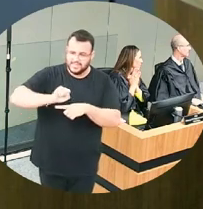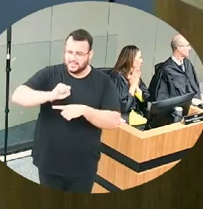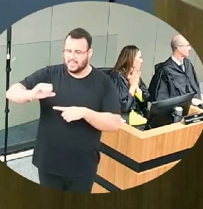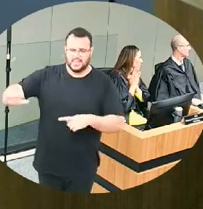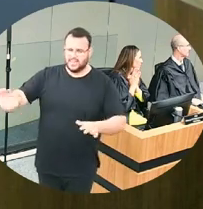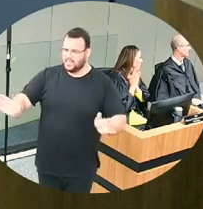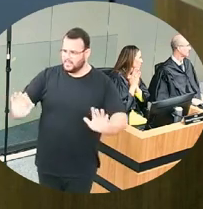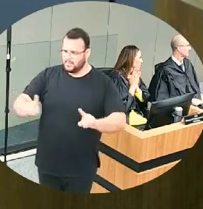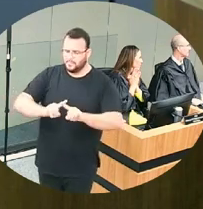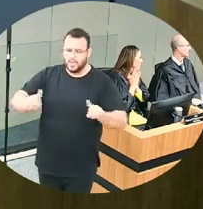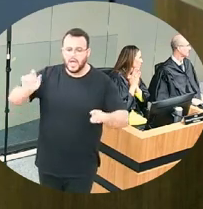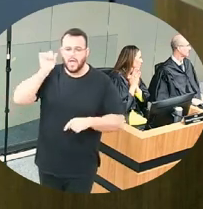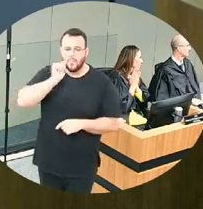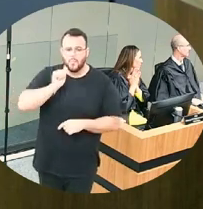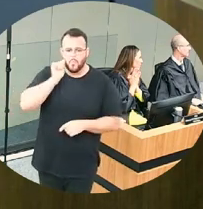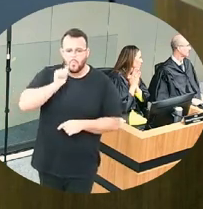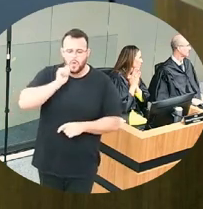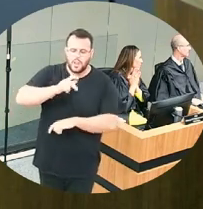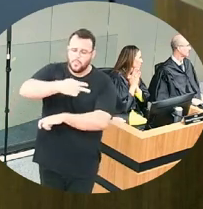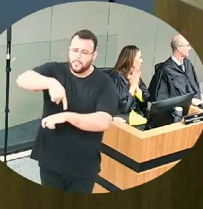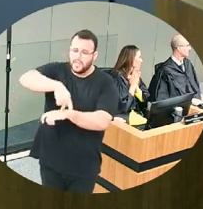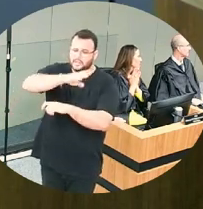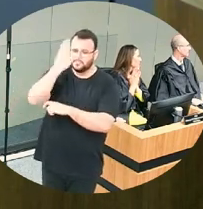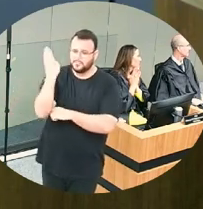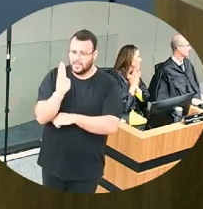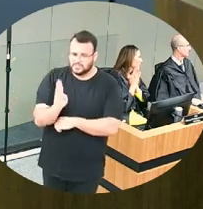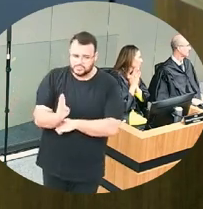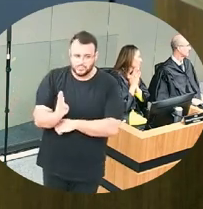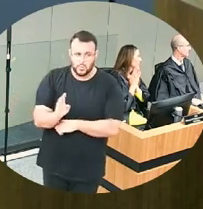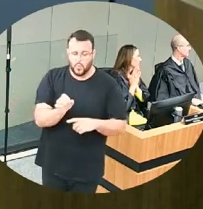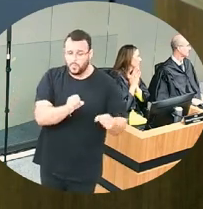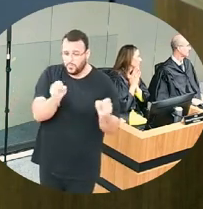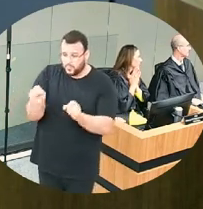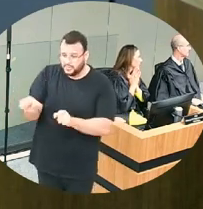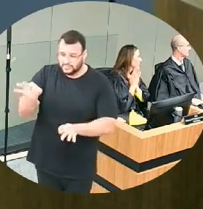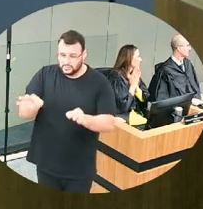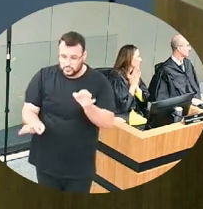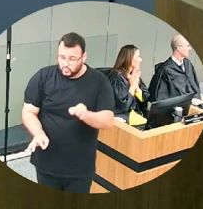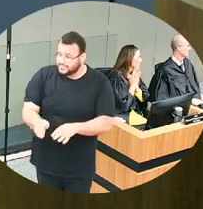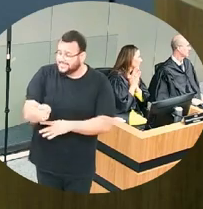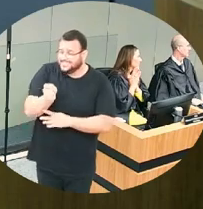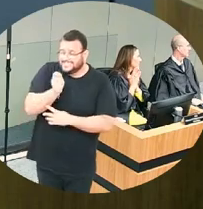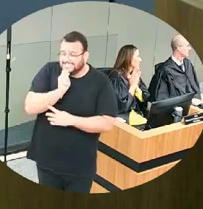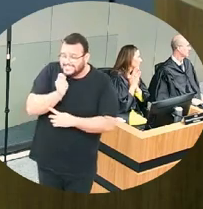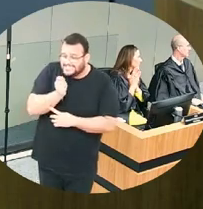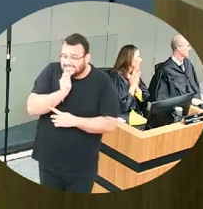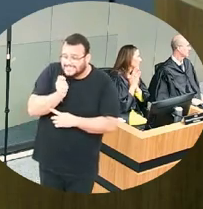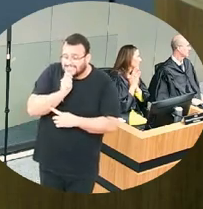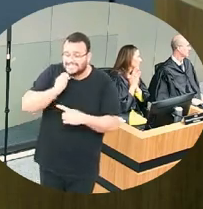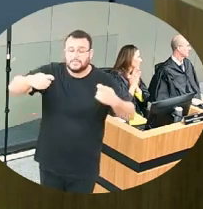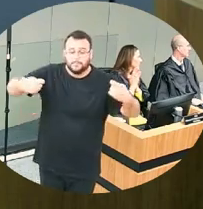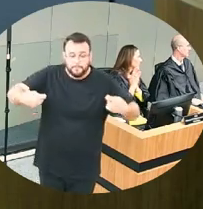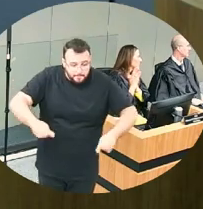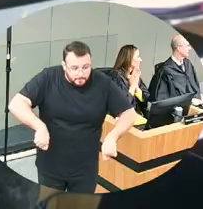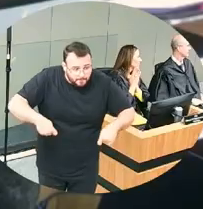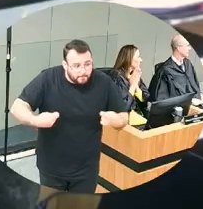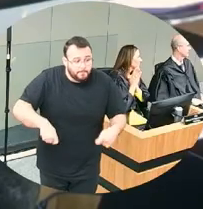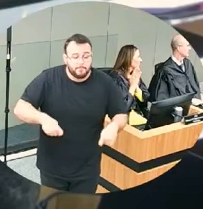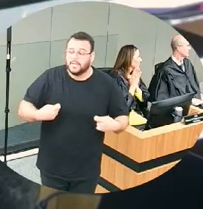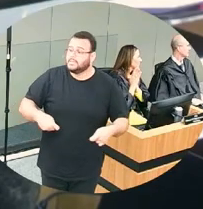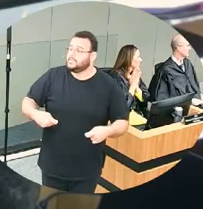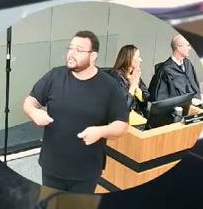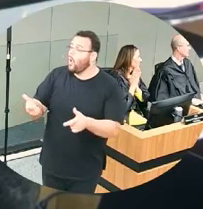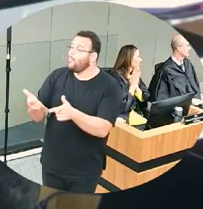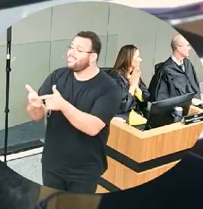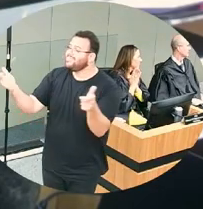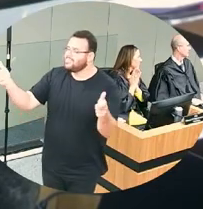Catarina mas as mulheres do nosso país de um poder judici ário que ainda precisa ir em busca